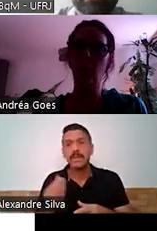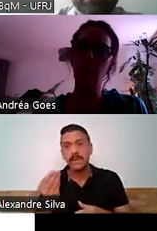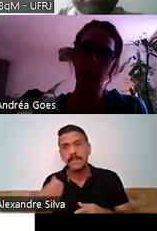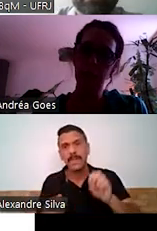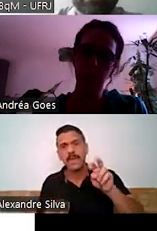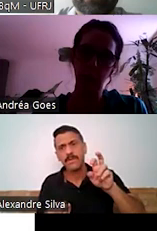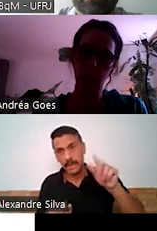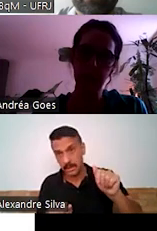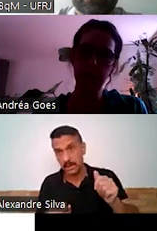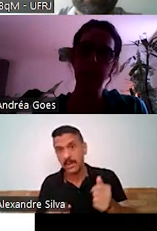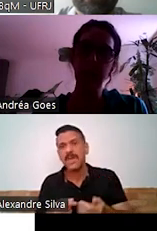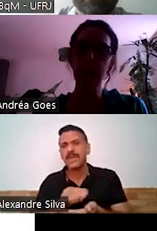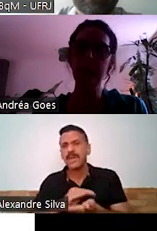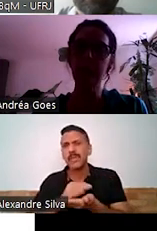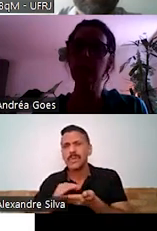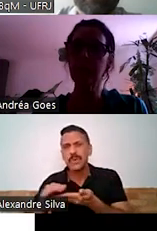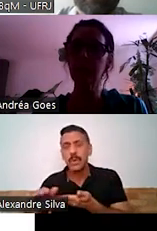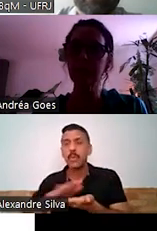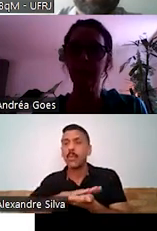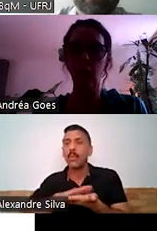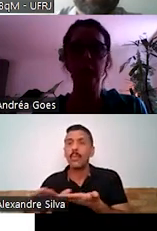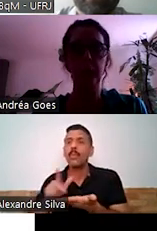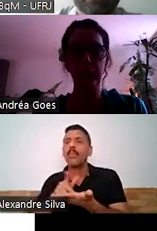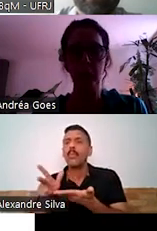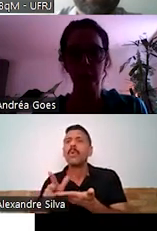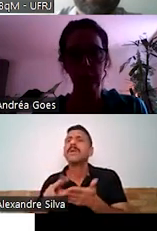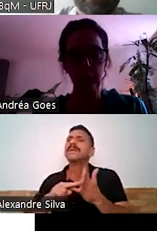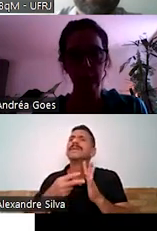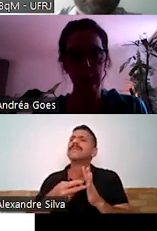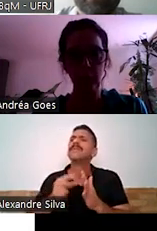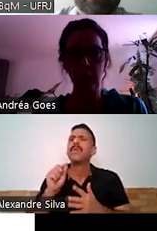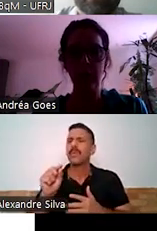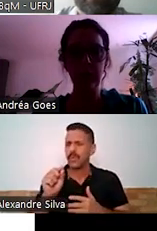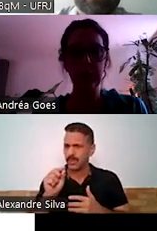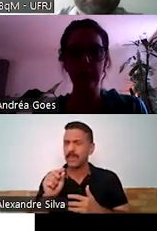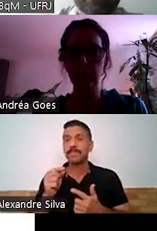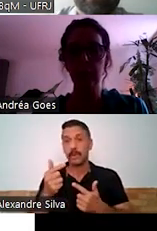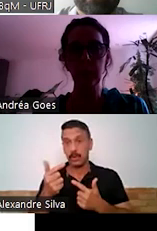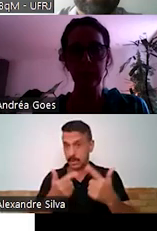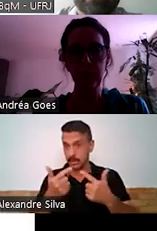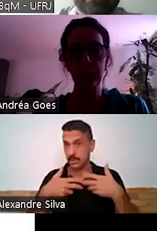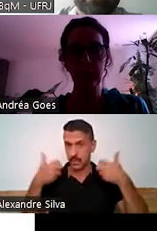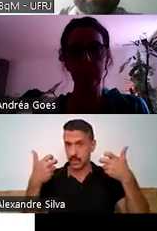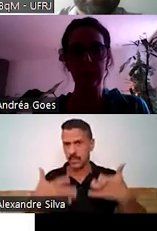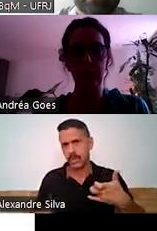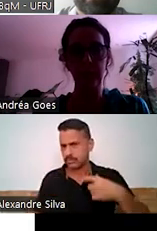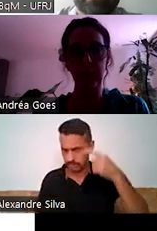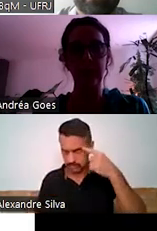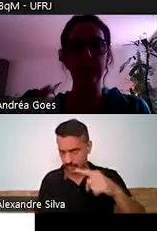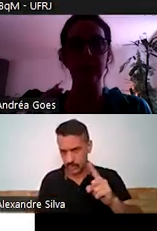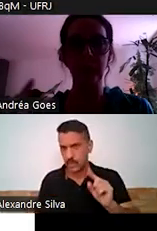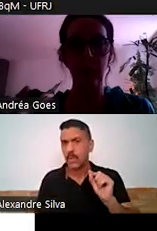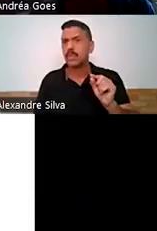lisa ou ervilha rugosa. E o que isso quer dizer? Obviamente, quando Mendel trabalhou, ele não tinha a menor ideia de que ele